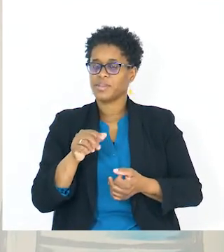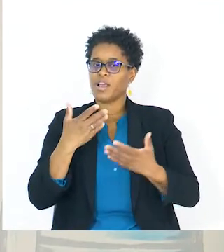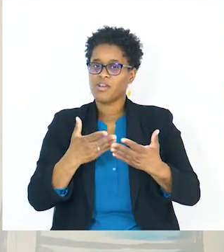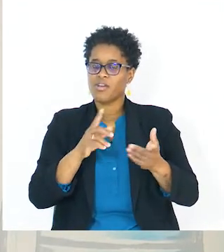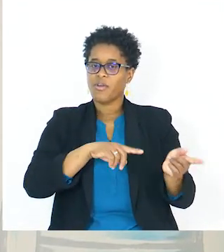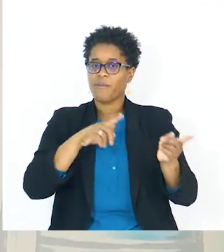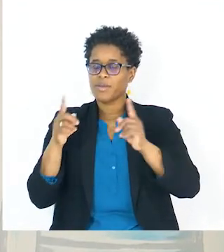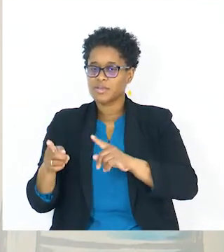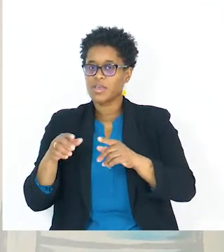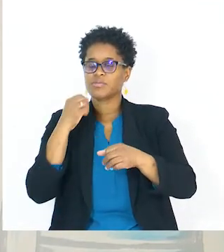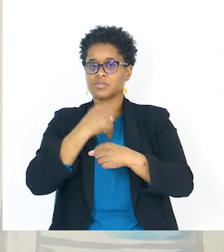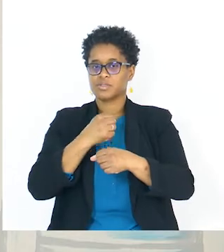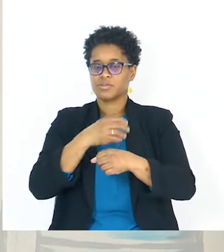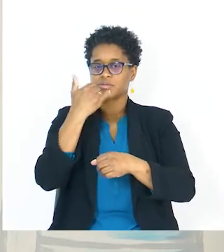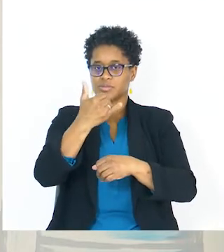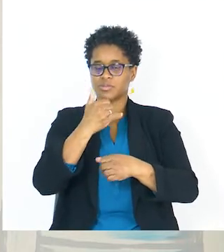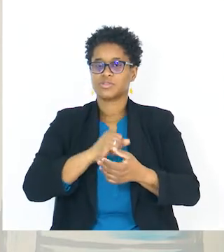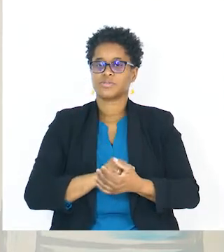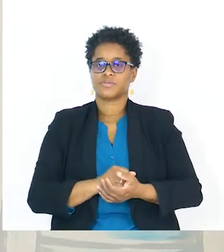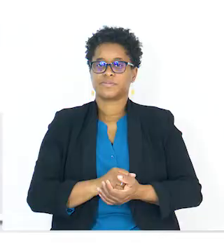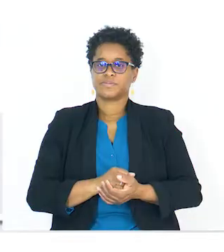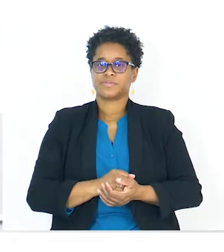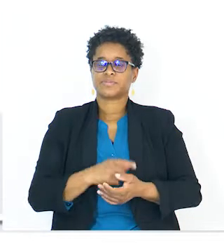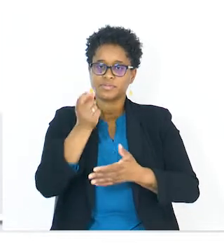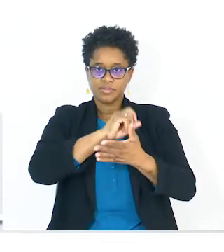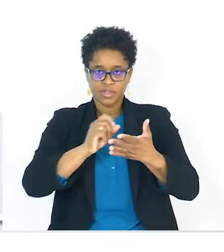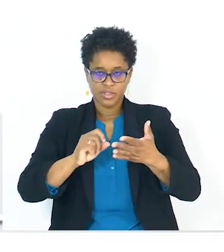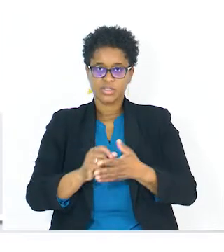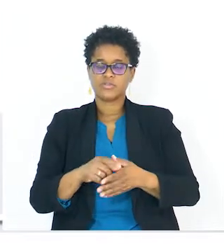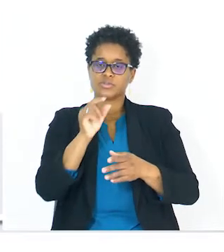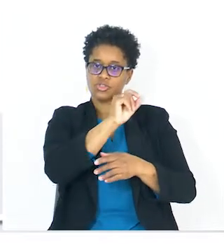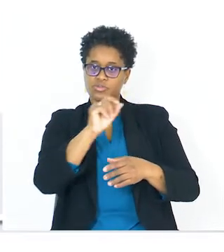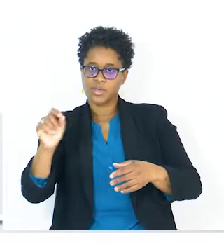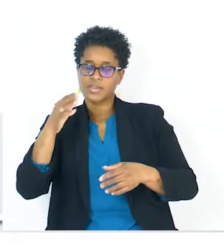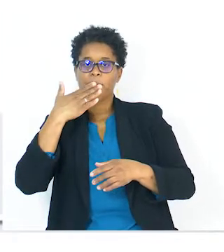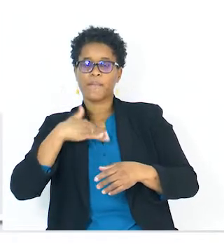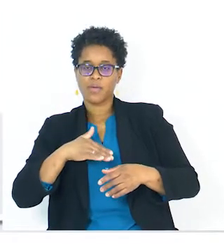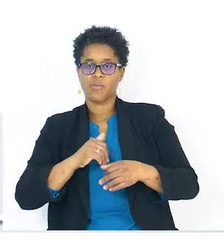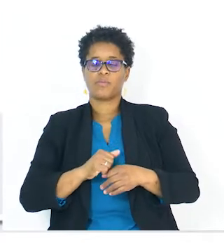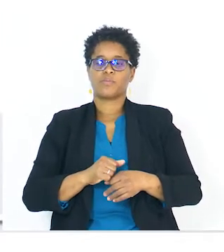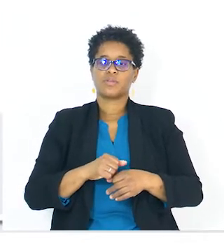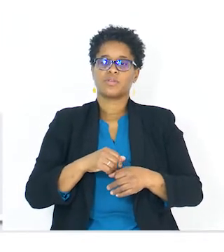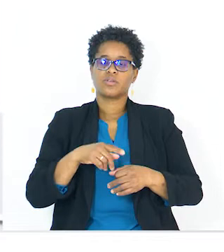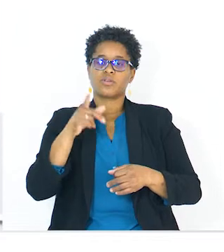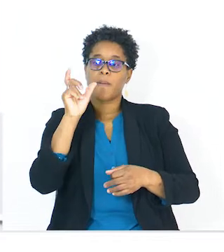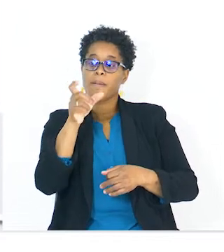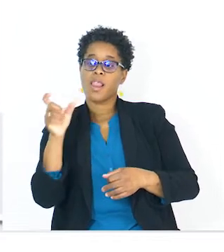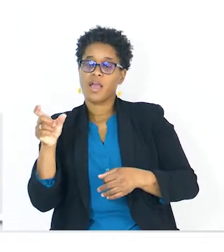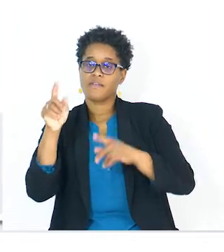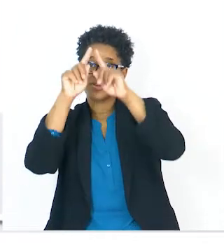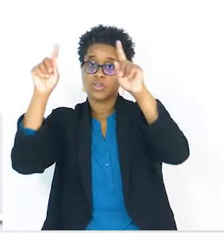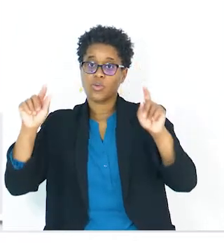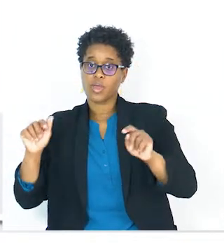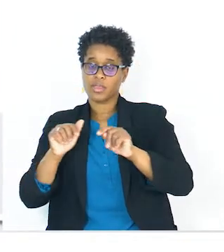Agora vamos passar para o exercício 2. Completa os espaços em branco com as expressões